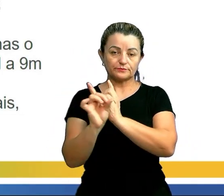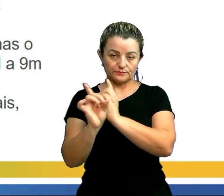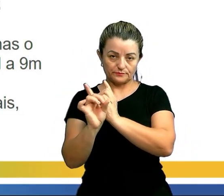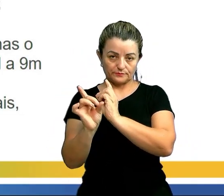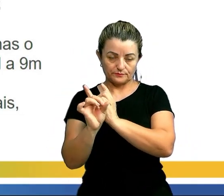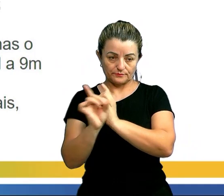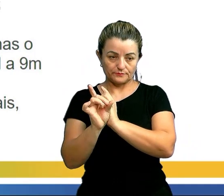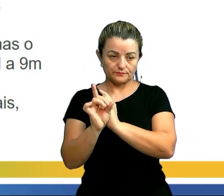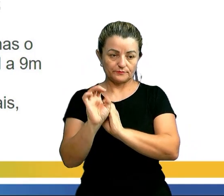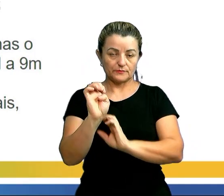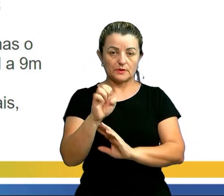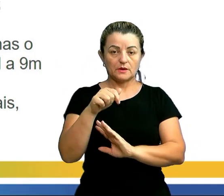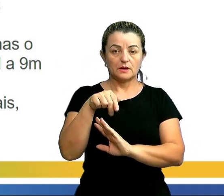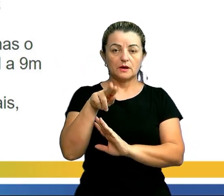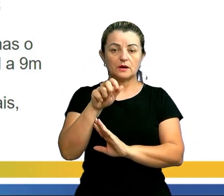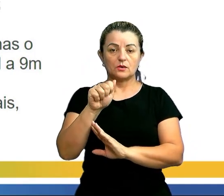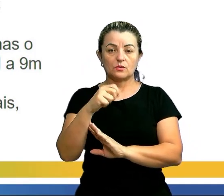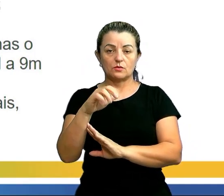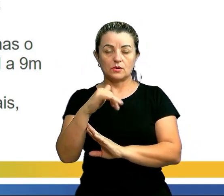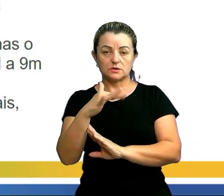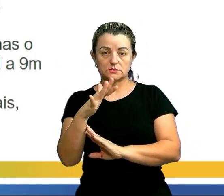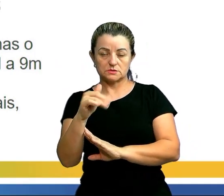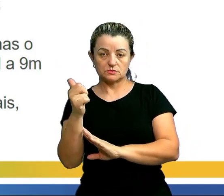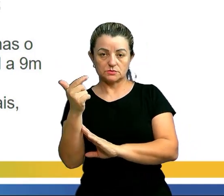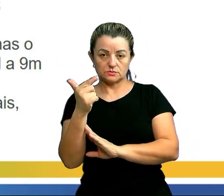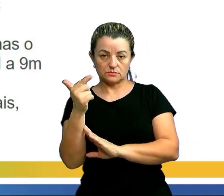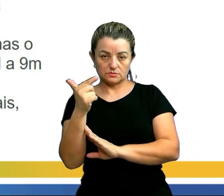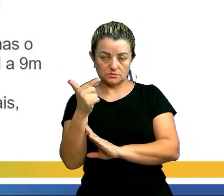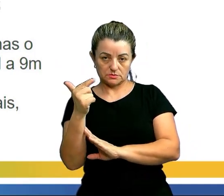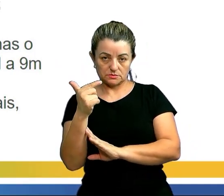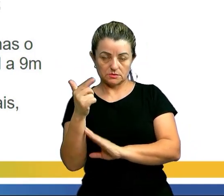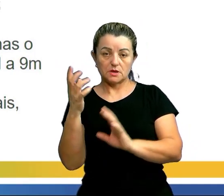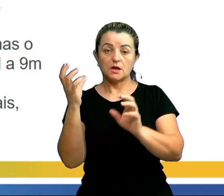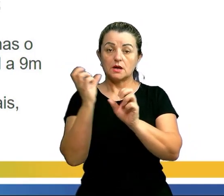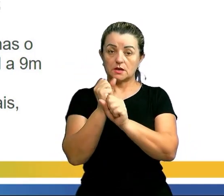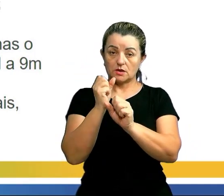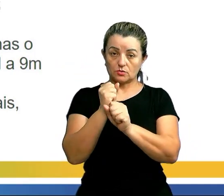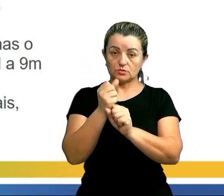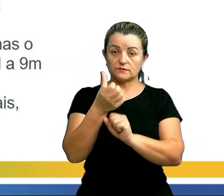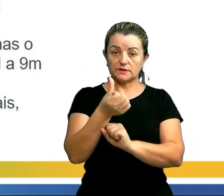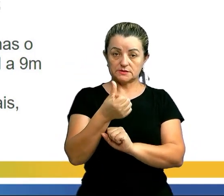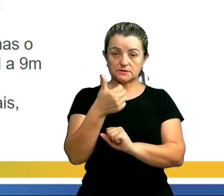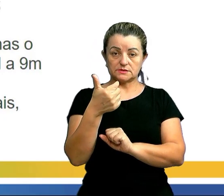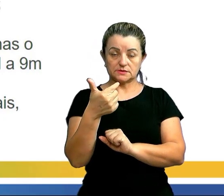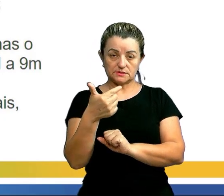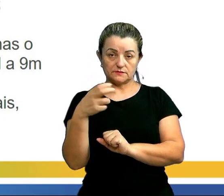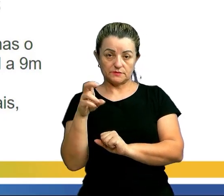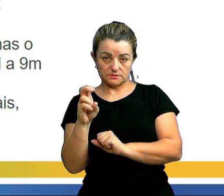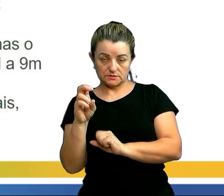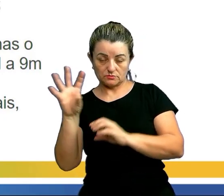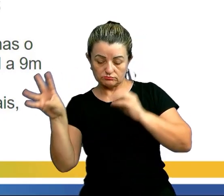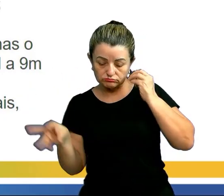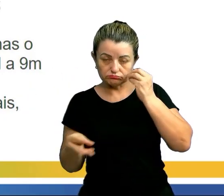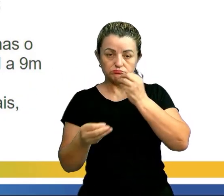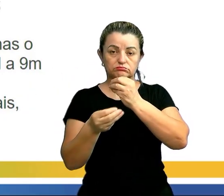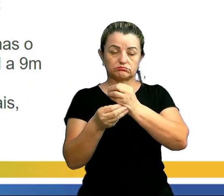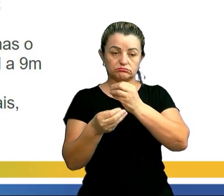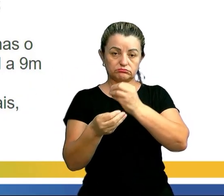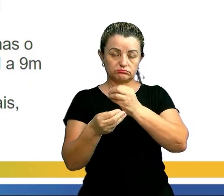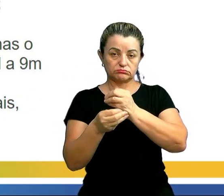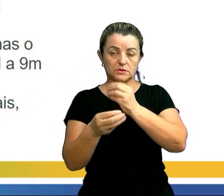vou multiplicar, certo? Porque a área do retângulo é a base vezes a altura e igualar com essa área